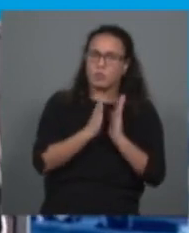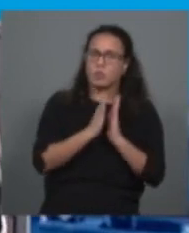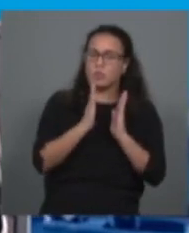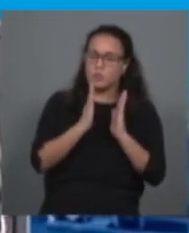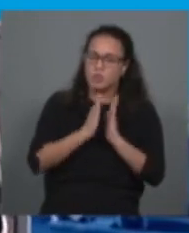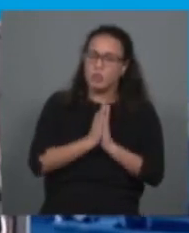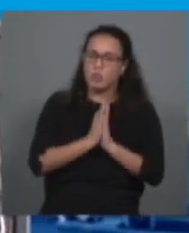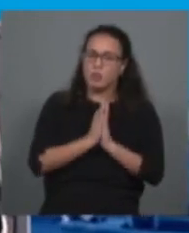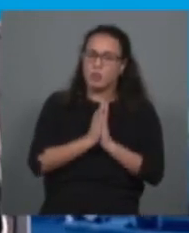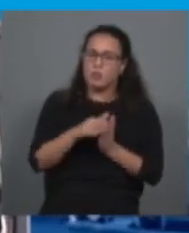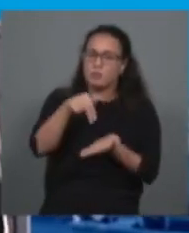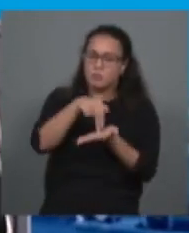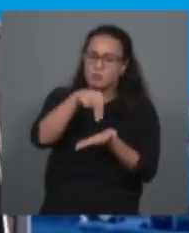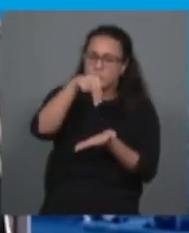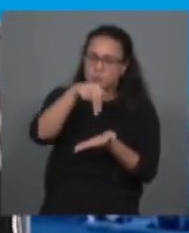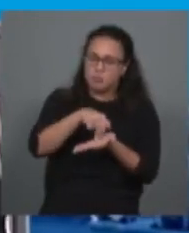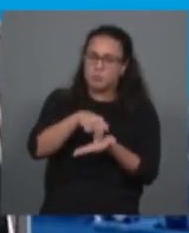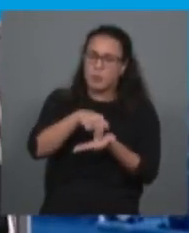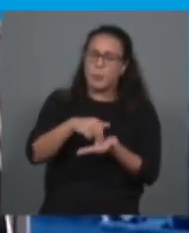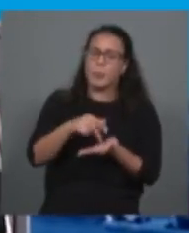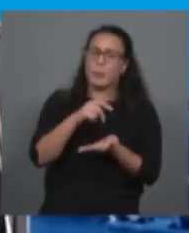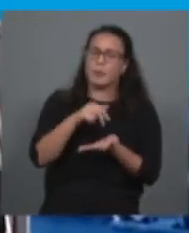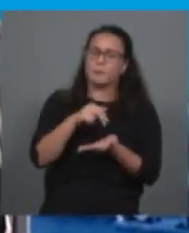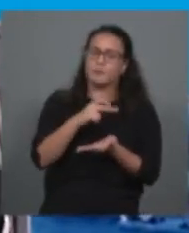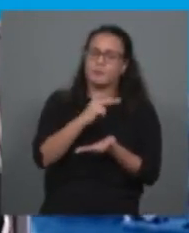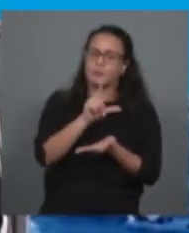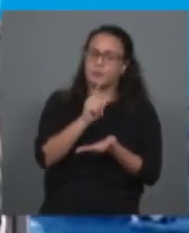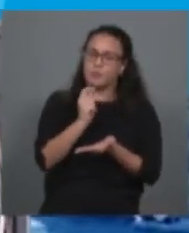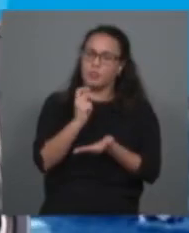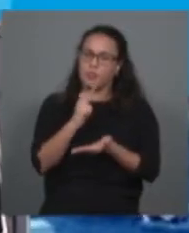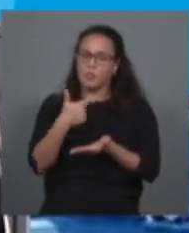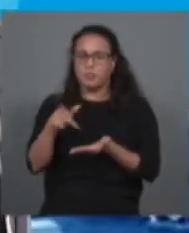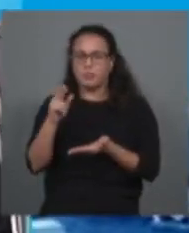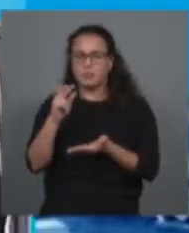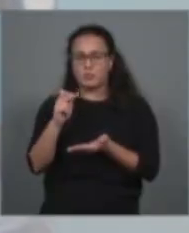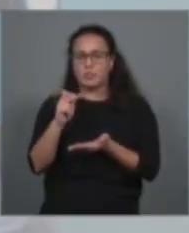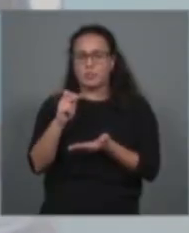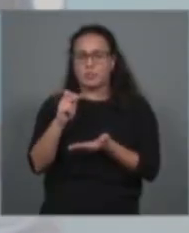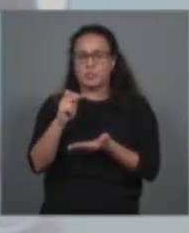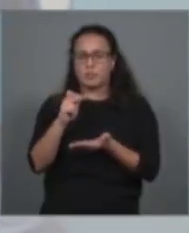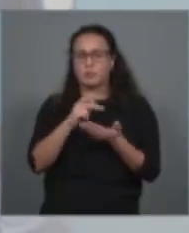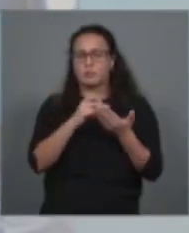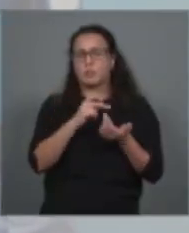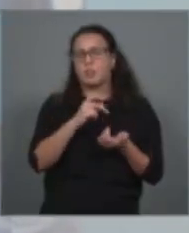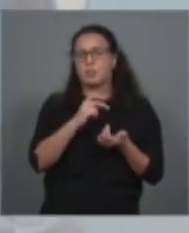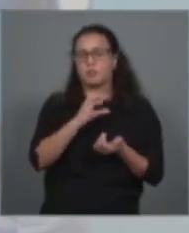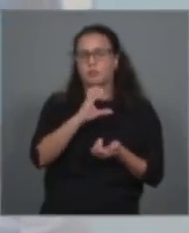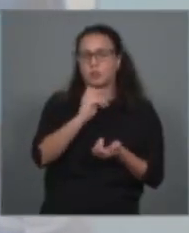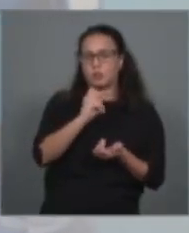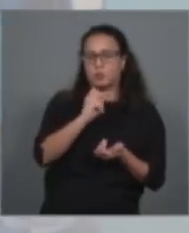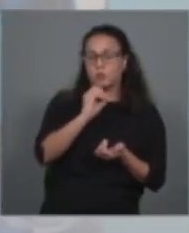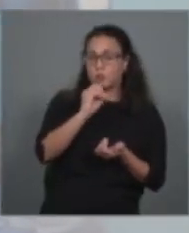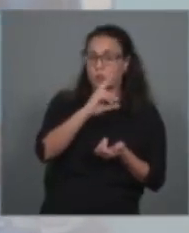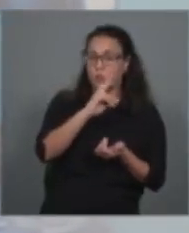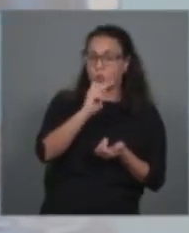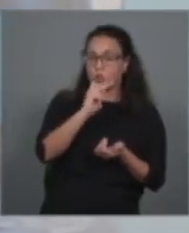permanente, presente, alerta, empenhada e corajosa. E esperemos que sim, que também com os apelos que